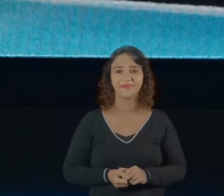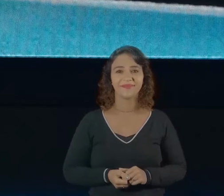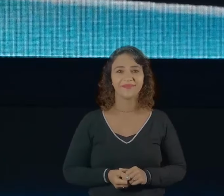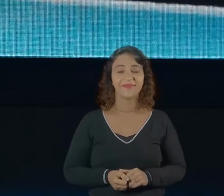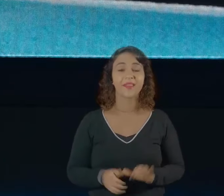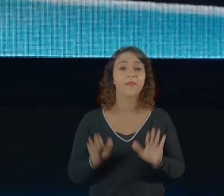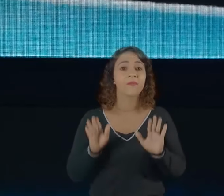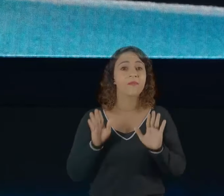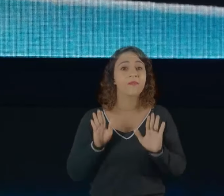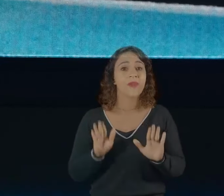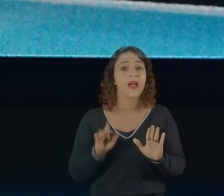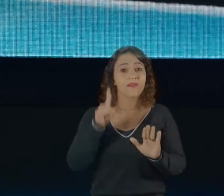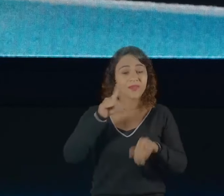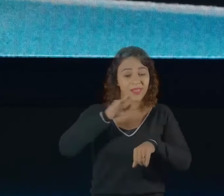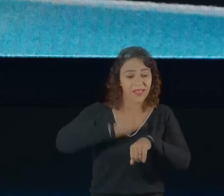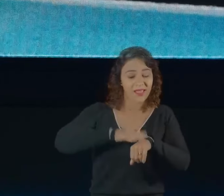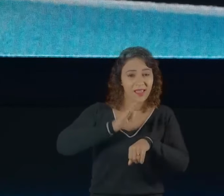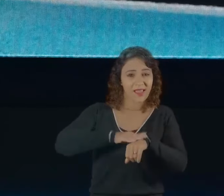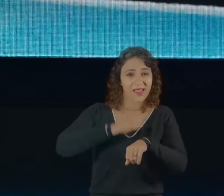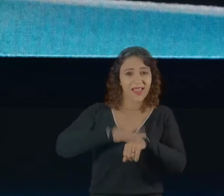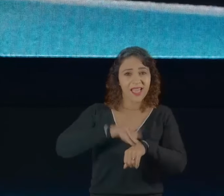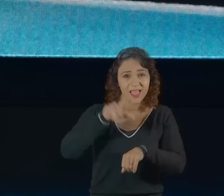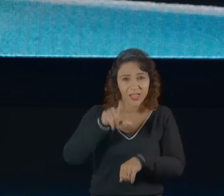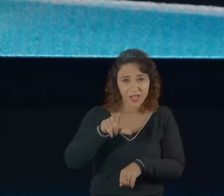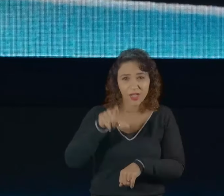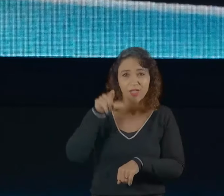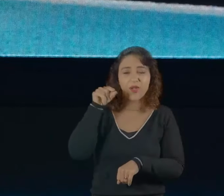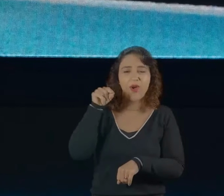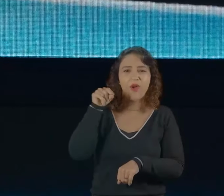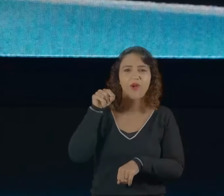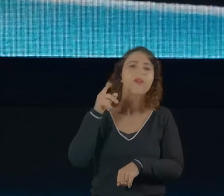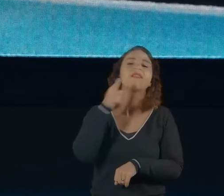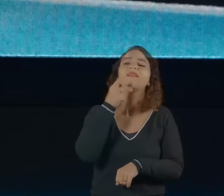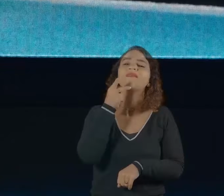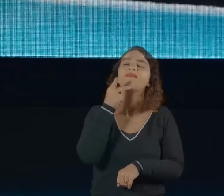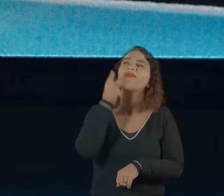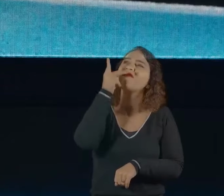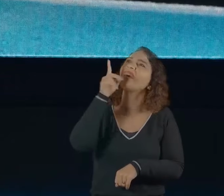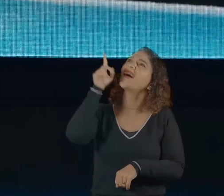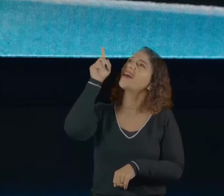Mas a escolha de dizer: eu aceito o teu chamado, vem de você.